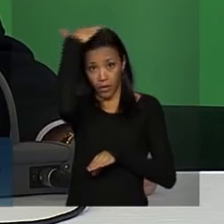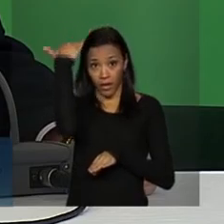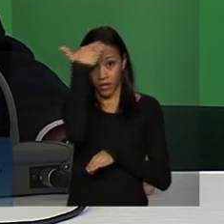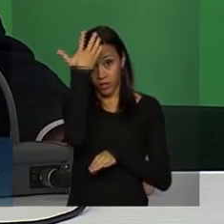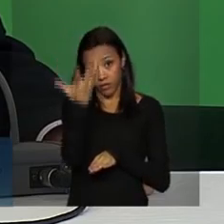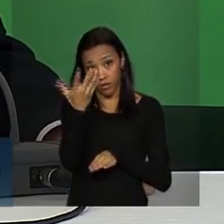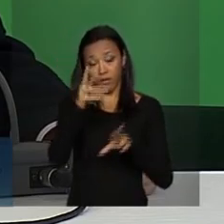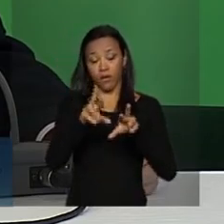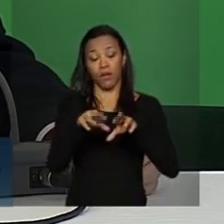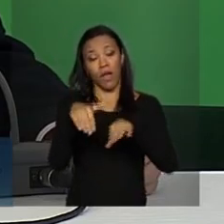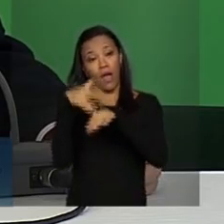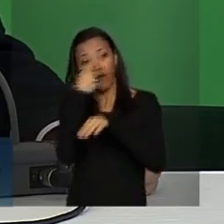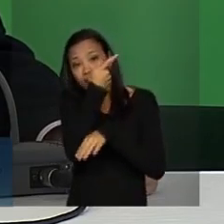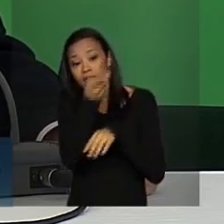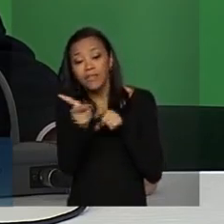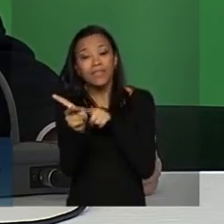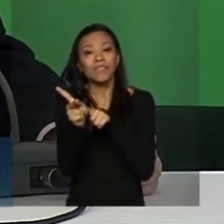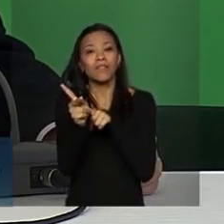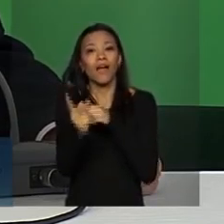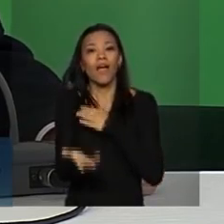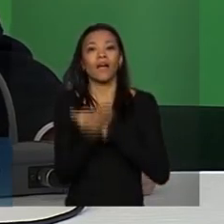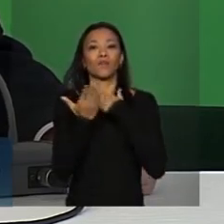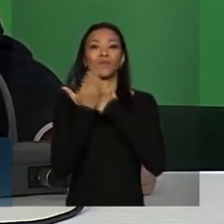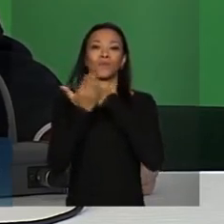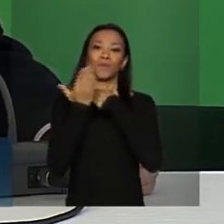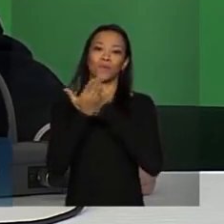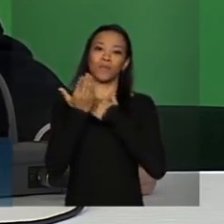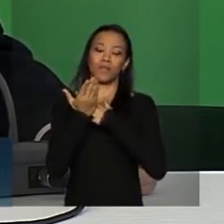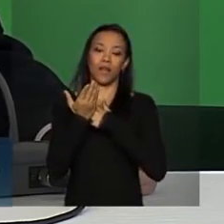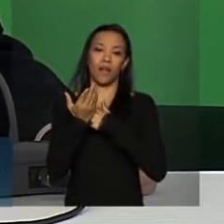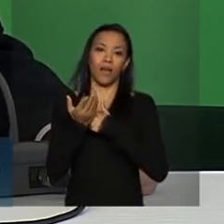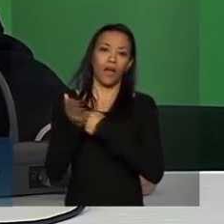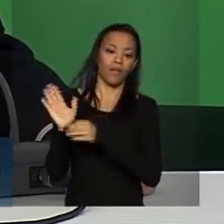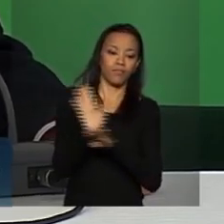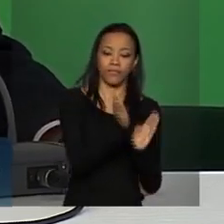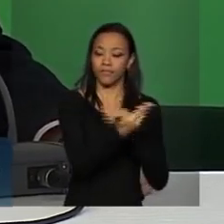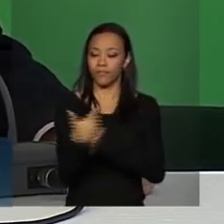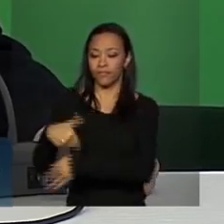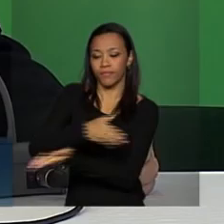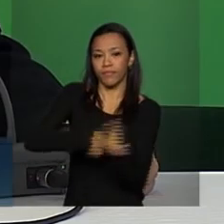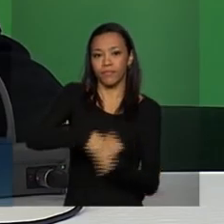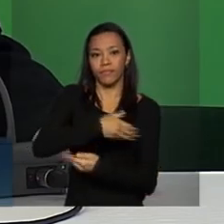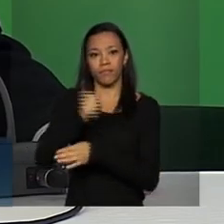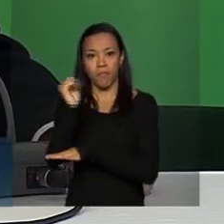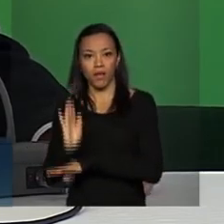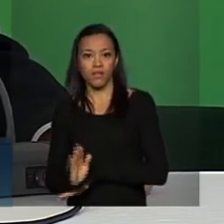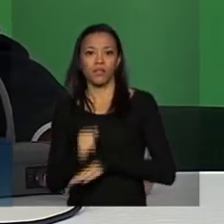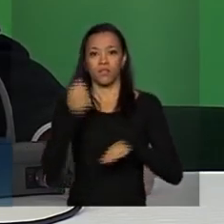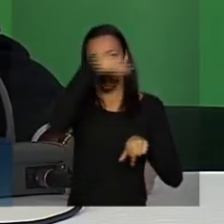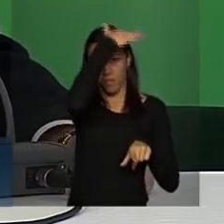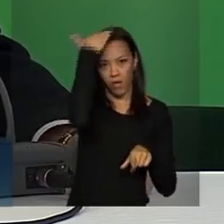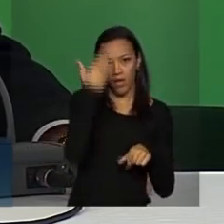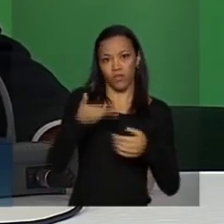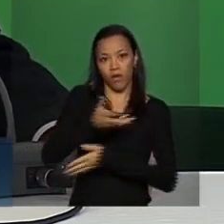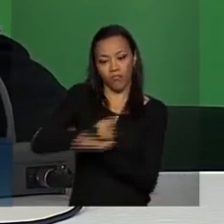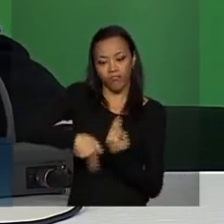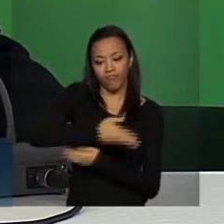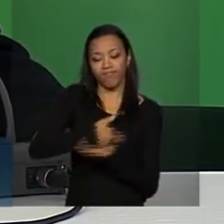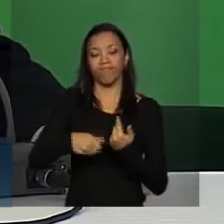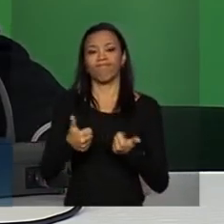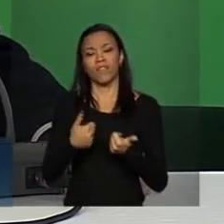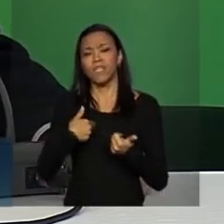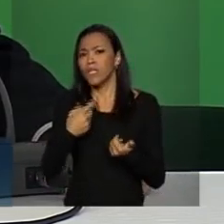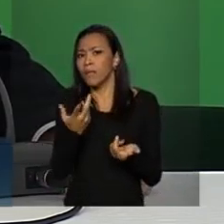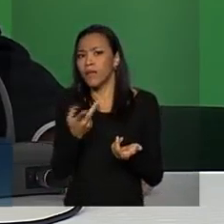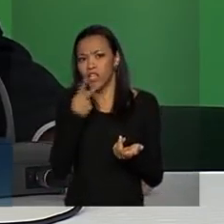né, e que desses encontros justamente surjam novas ideias, né. Já mencionei aqui